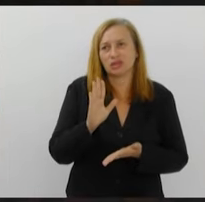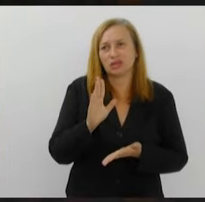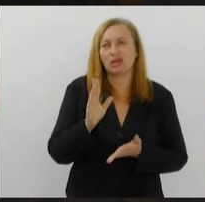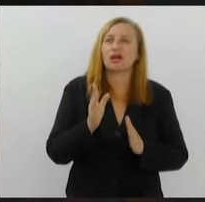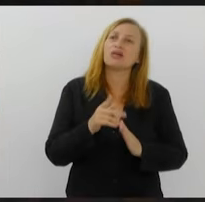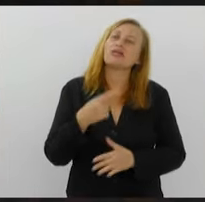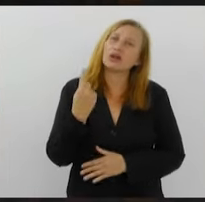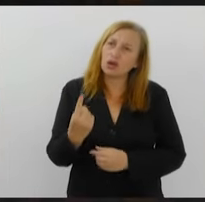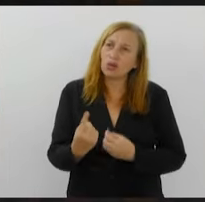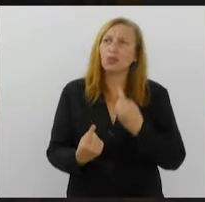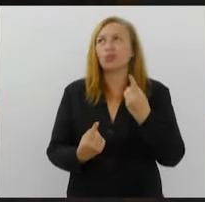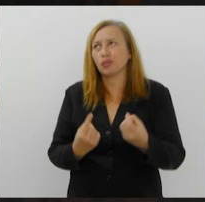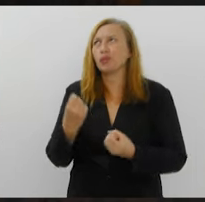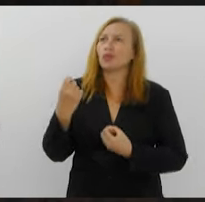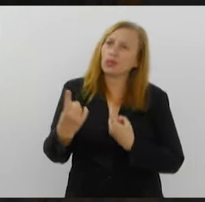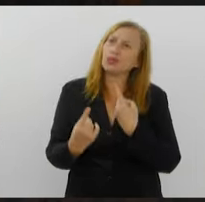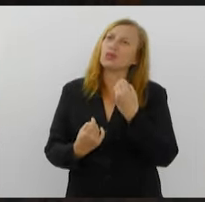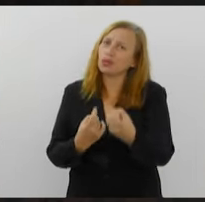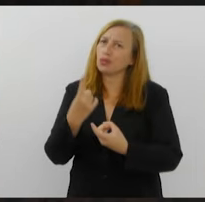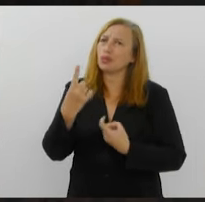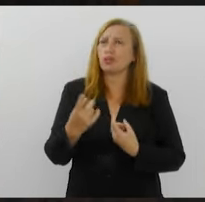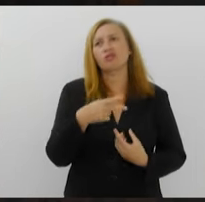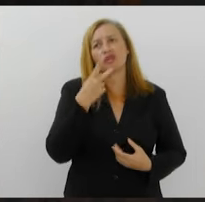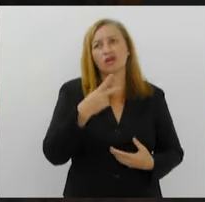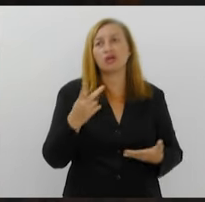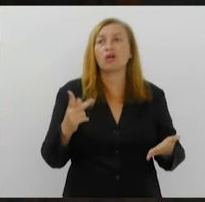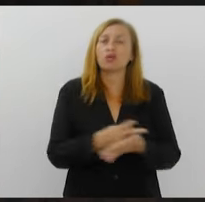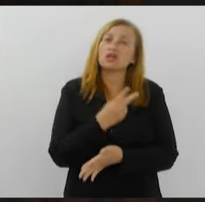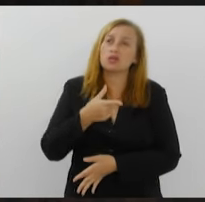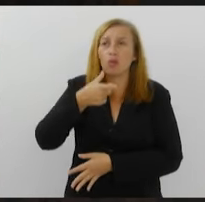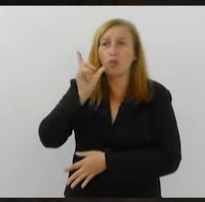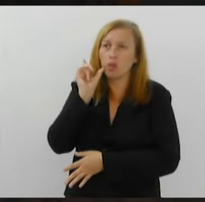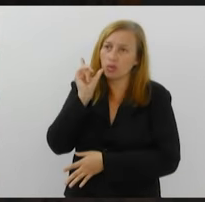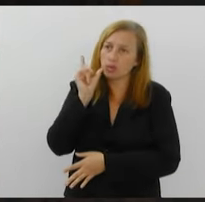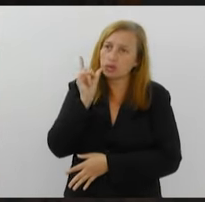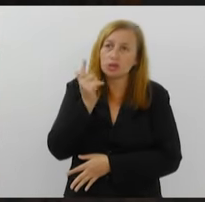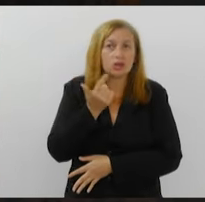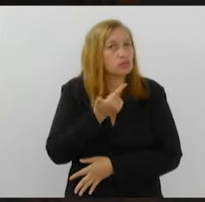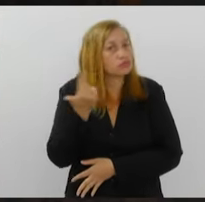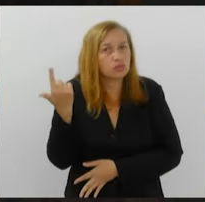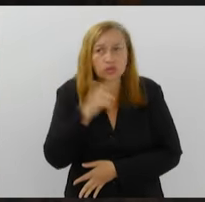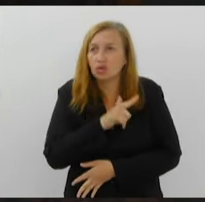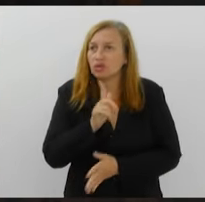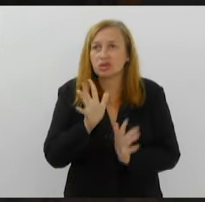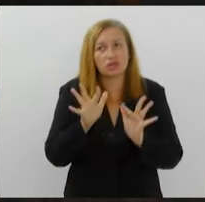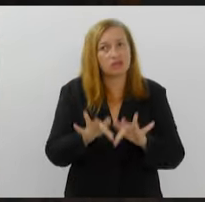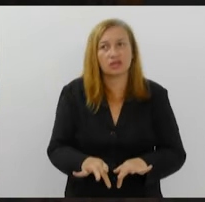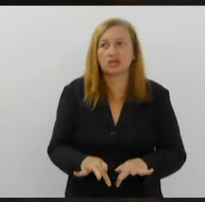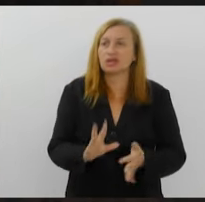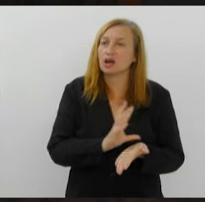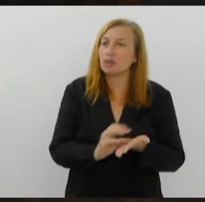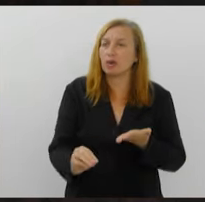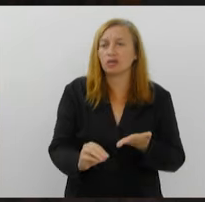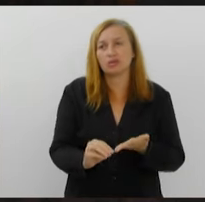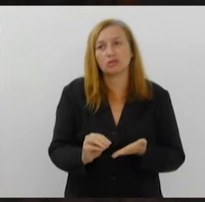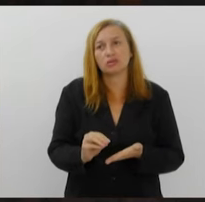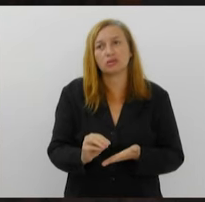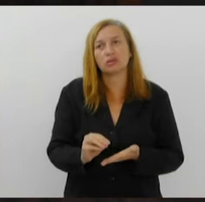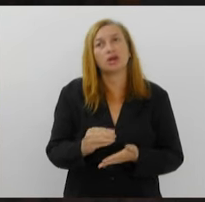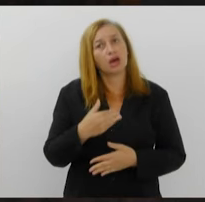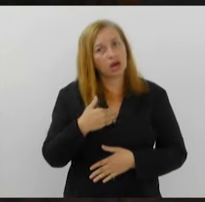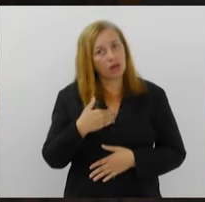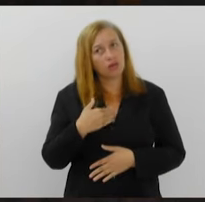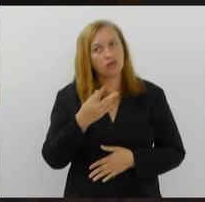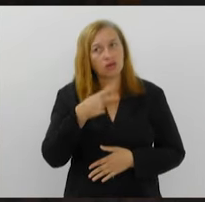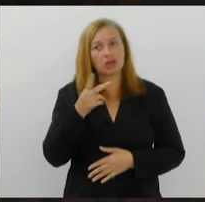ordem atrás da outra e ocorre o que aconteceu ontem, que a gente não conseguiu concluir a pauta. Tá bom. Eu me comprometi